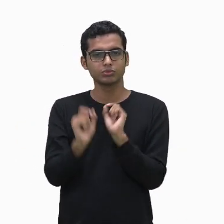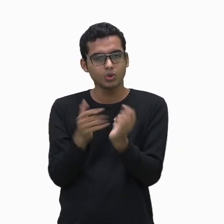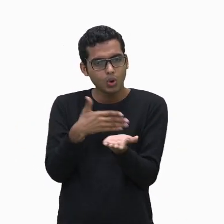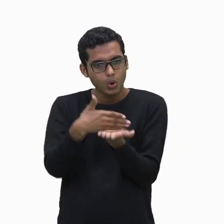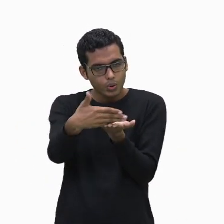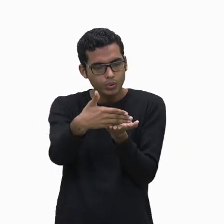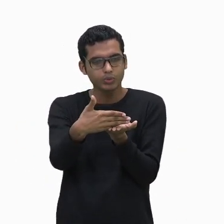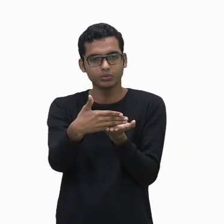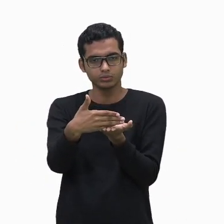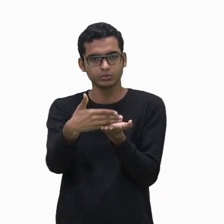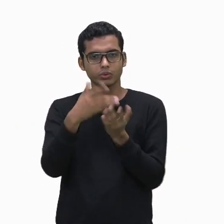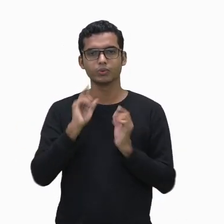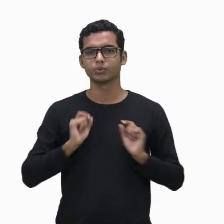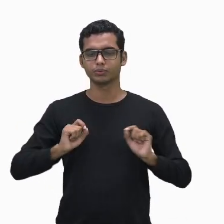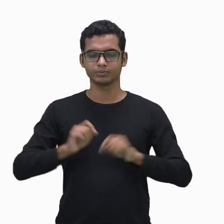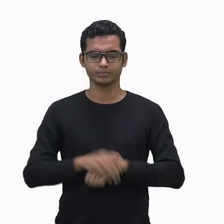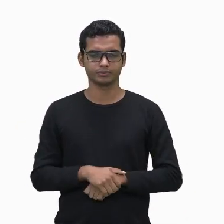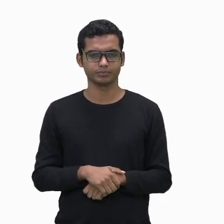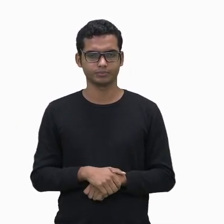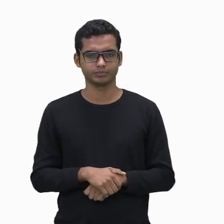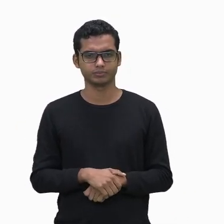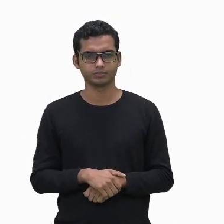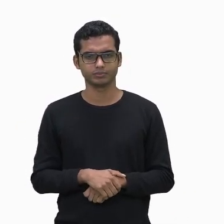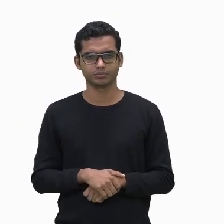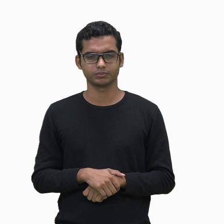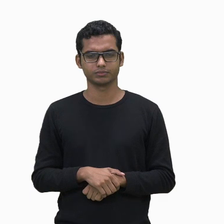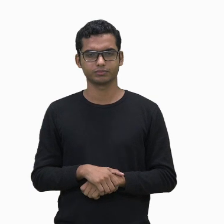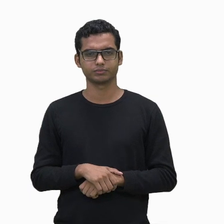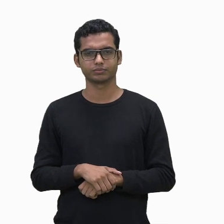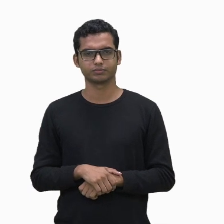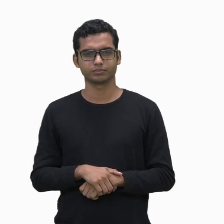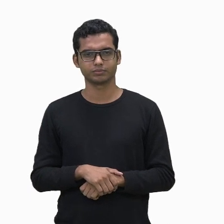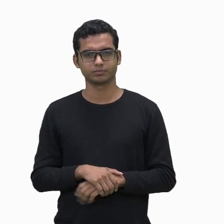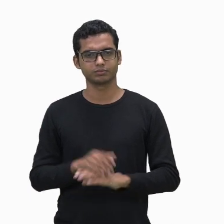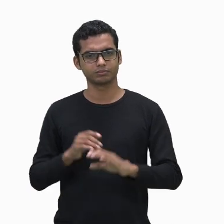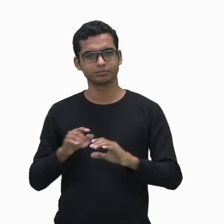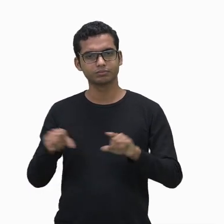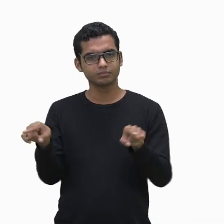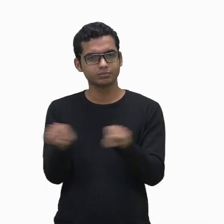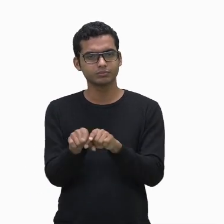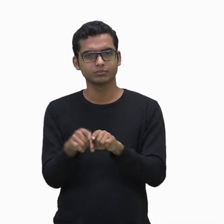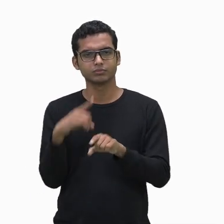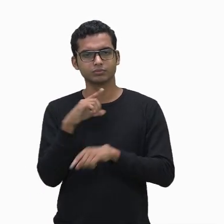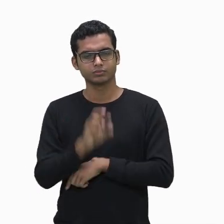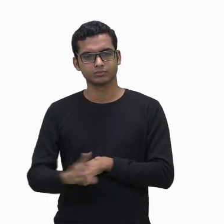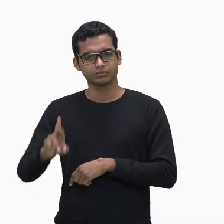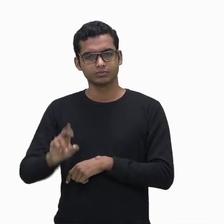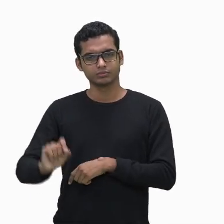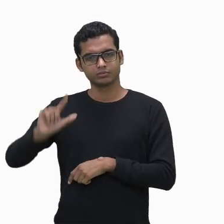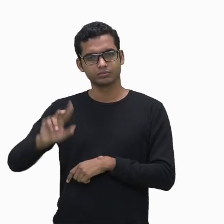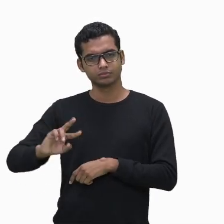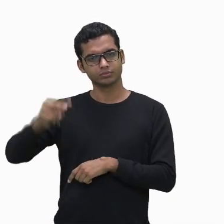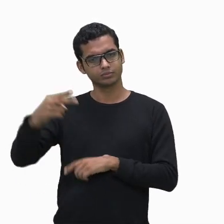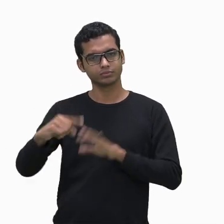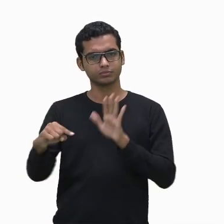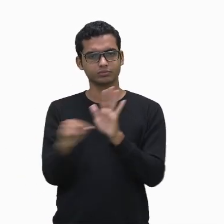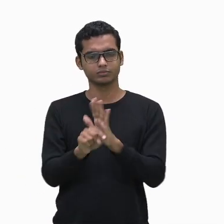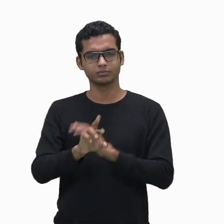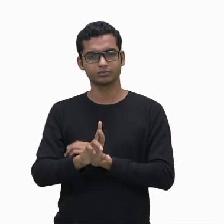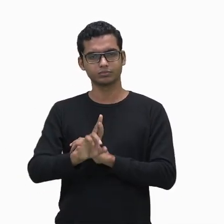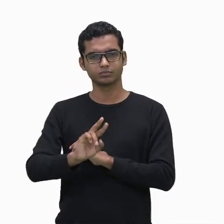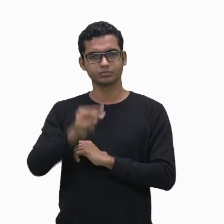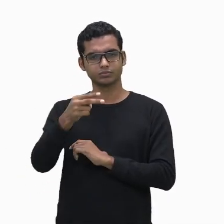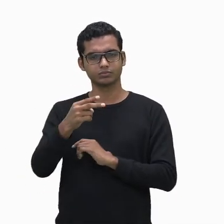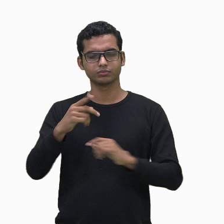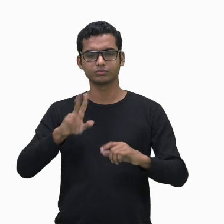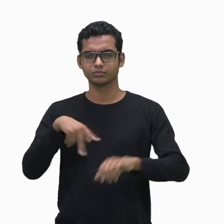Nós vamos calcular, então, o Rzão ao quadrado menos Rzinho ao quadrado e depois multiplicar por π, né?